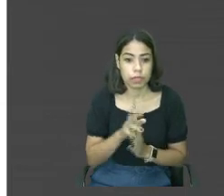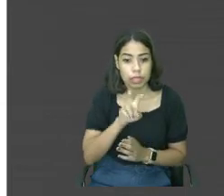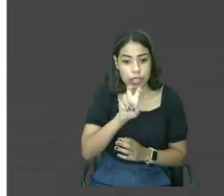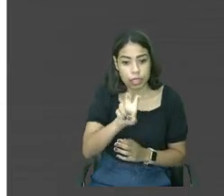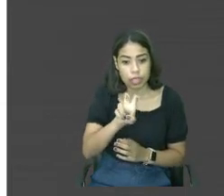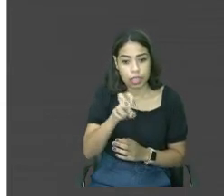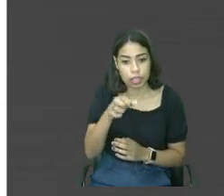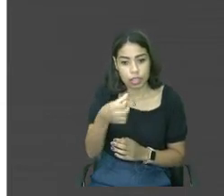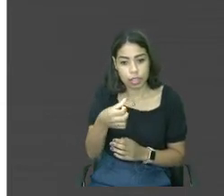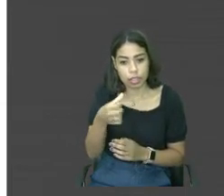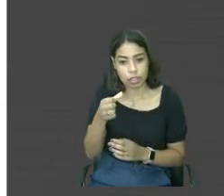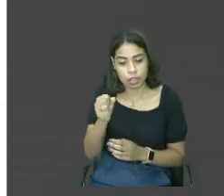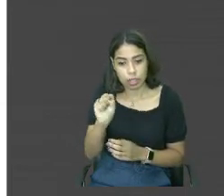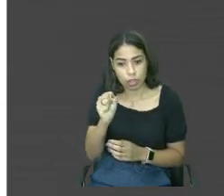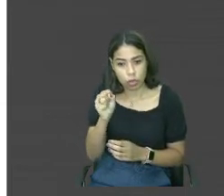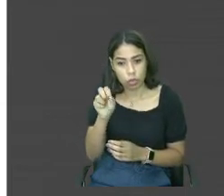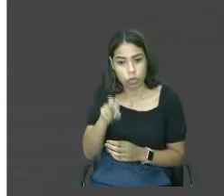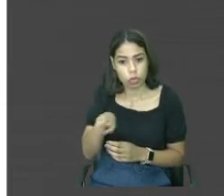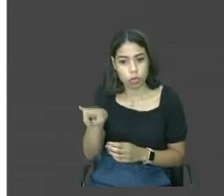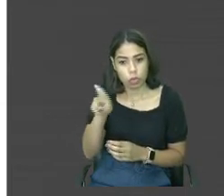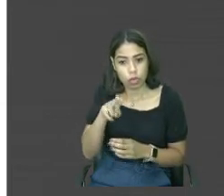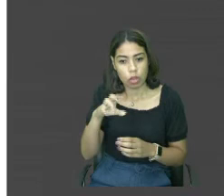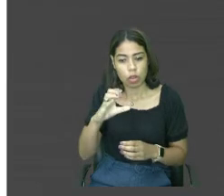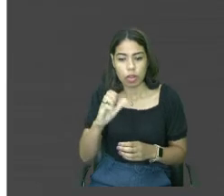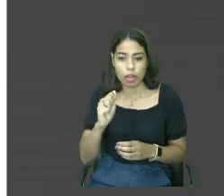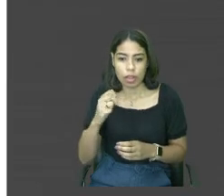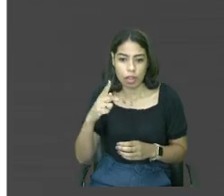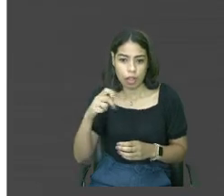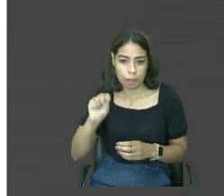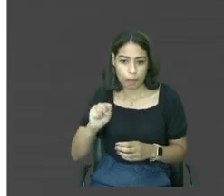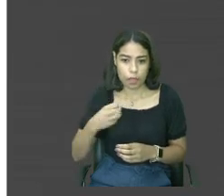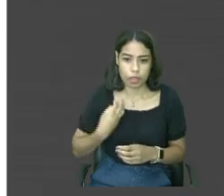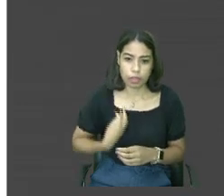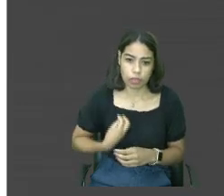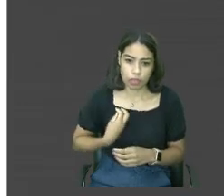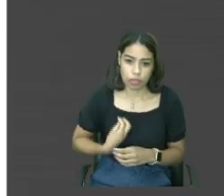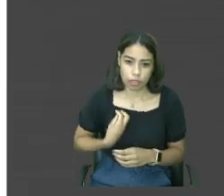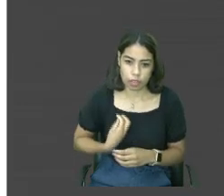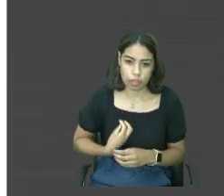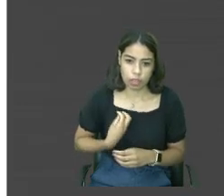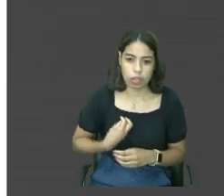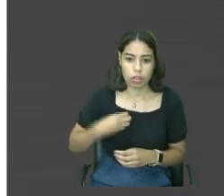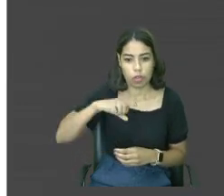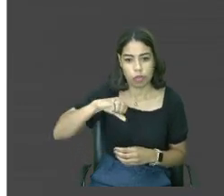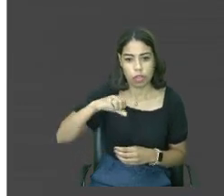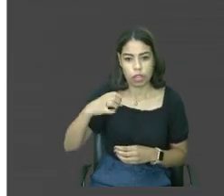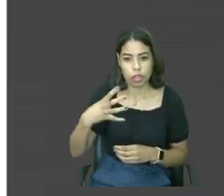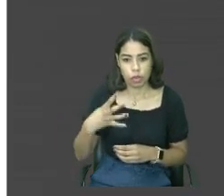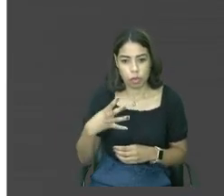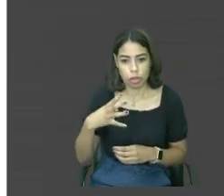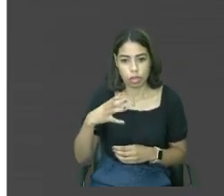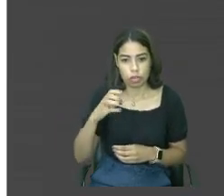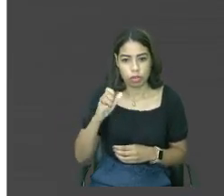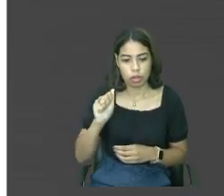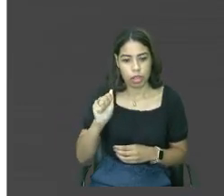568 usuários ativos no Vida, 94 no AD e 298 no CAPS Infantil.